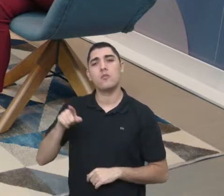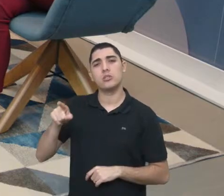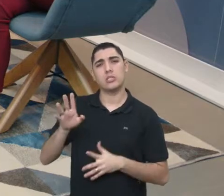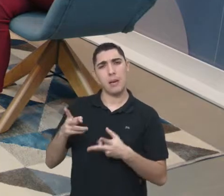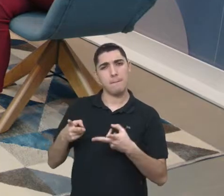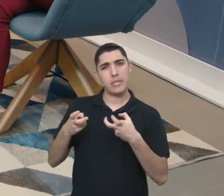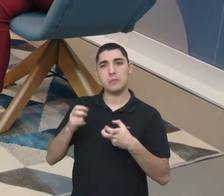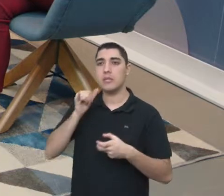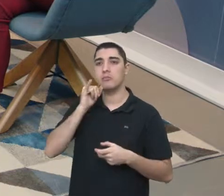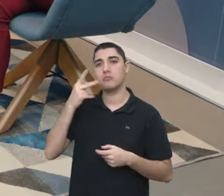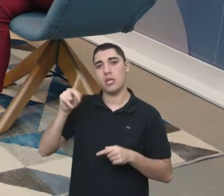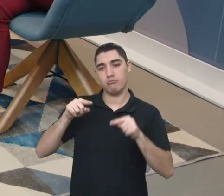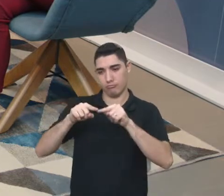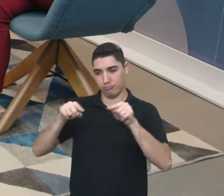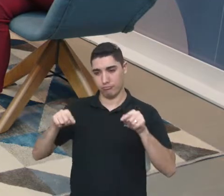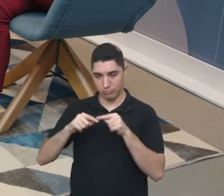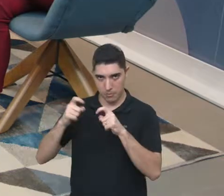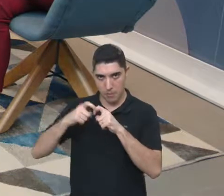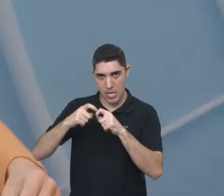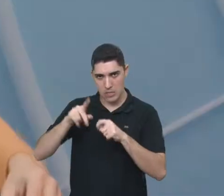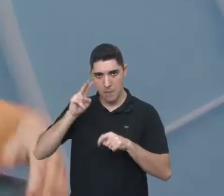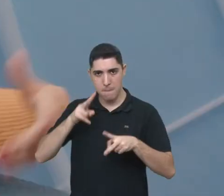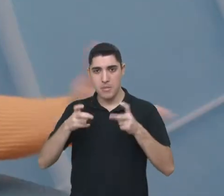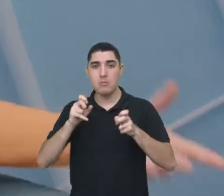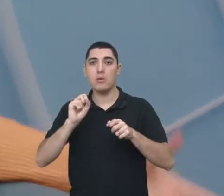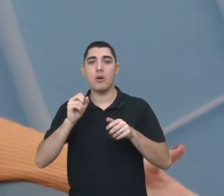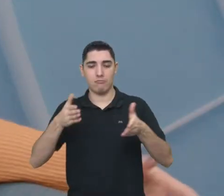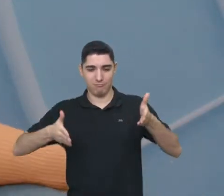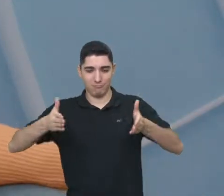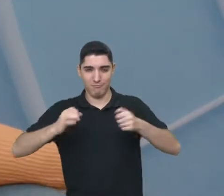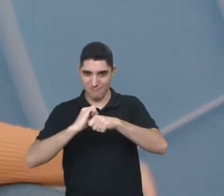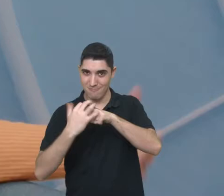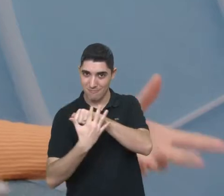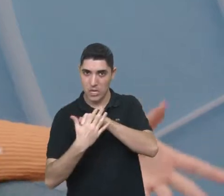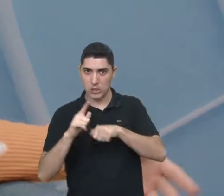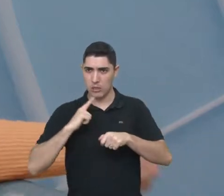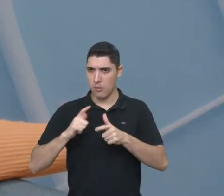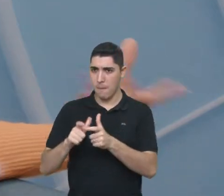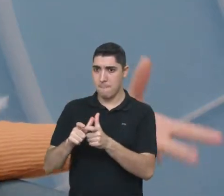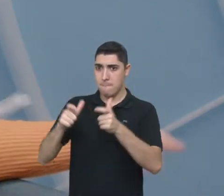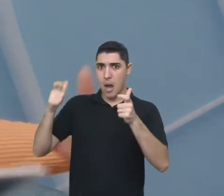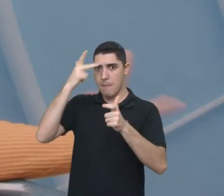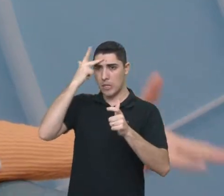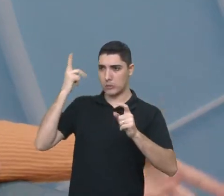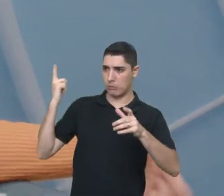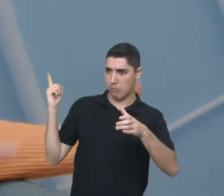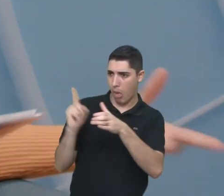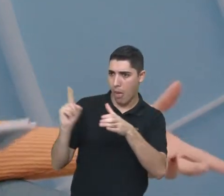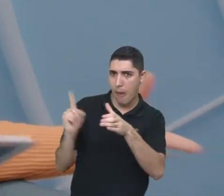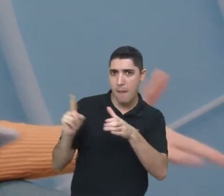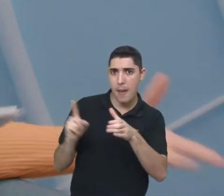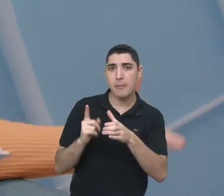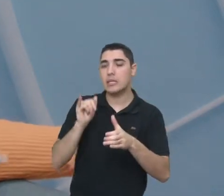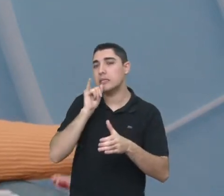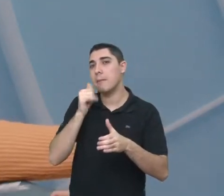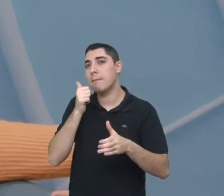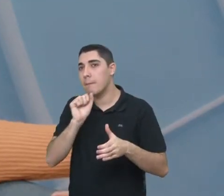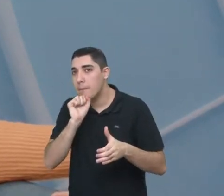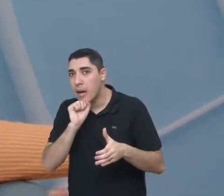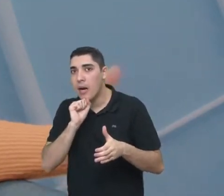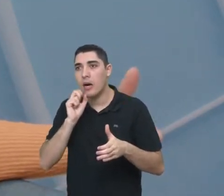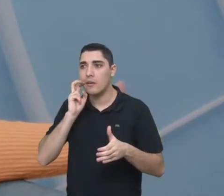seu consultório que na pandemia aumentou as queixas, pessoas chegando, mães, né? Você falou que